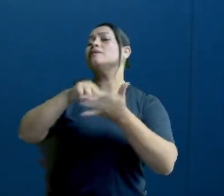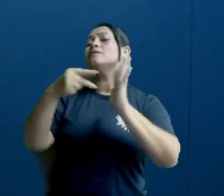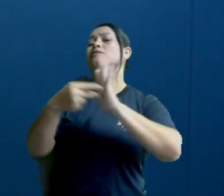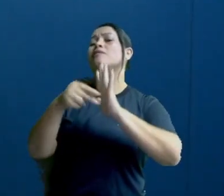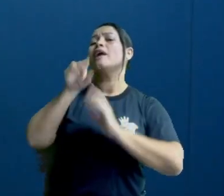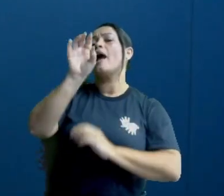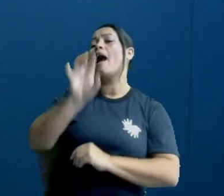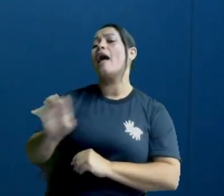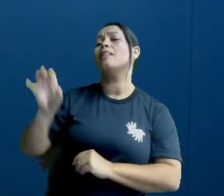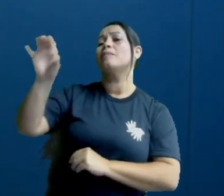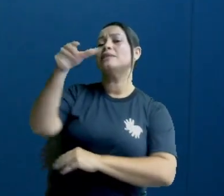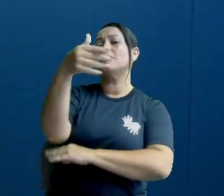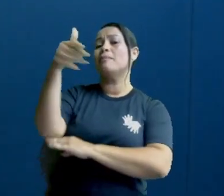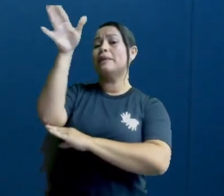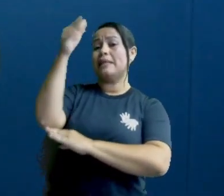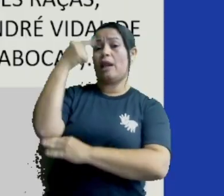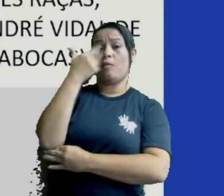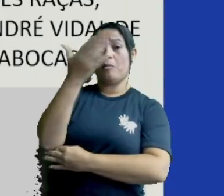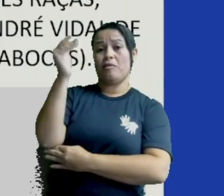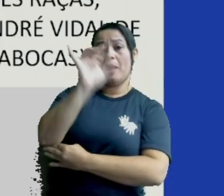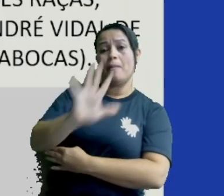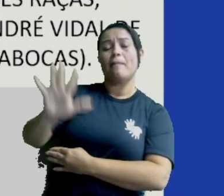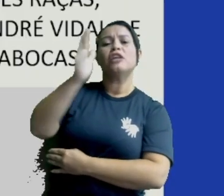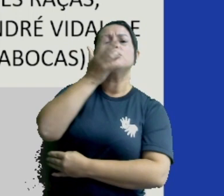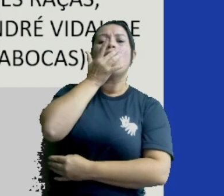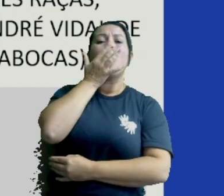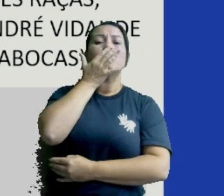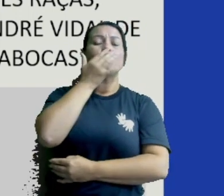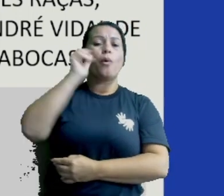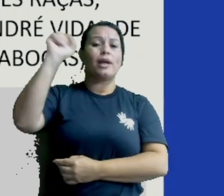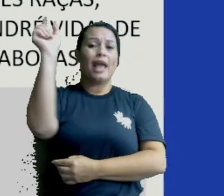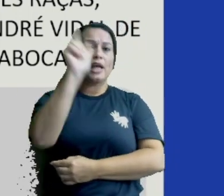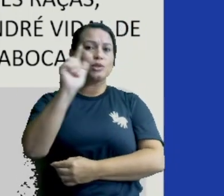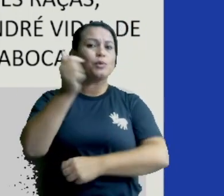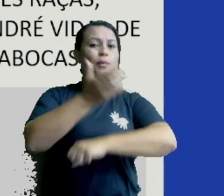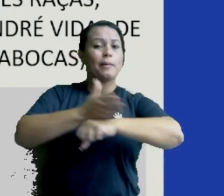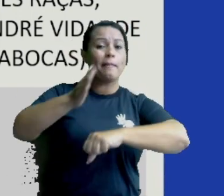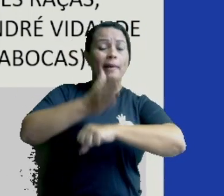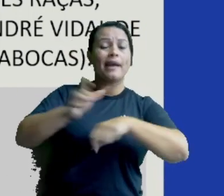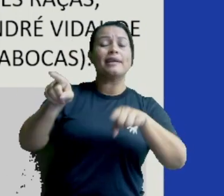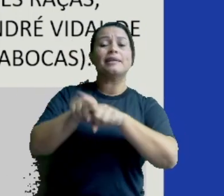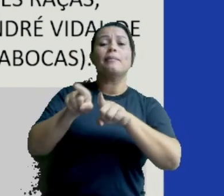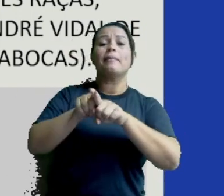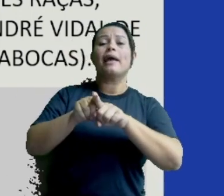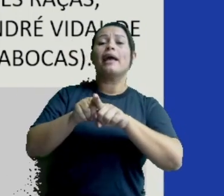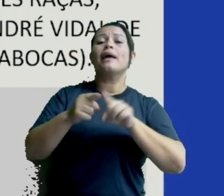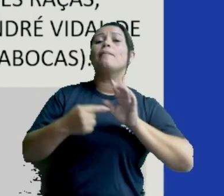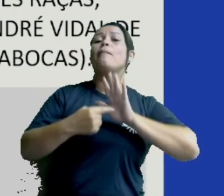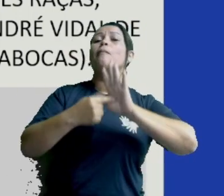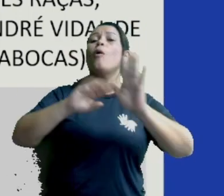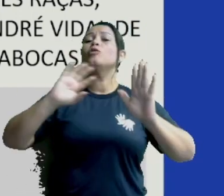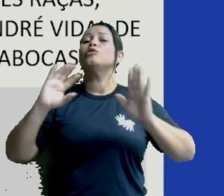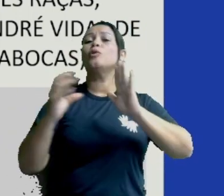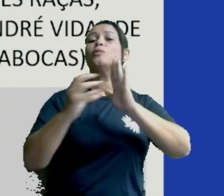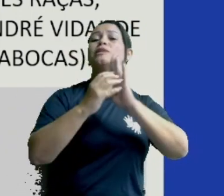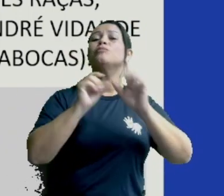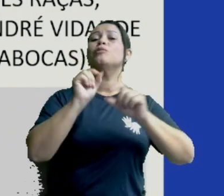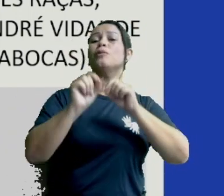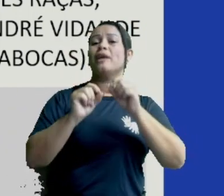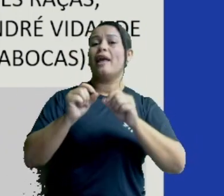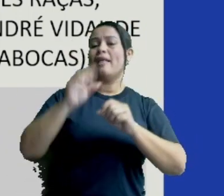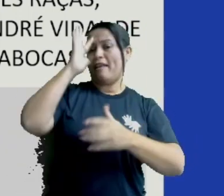cada partezinha da bandeira. As cores são azul e brancas e simbolizam o sentimento da nossa